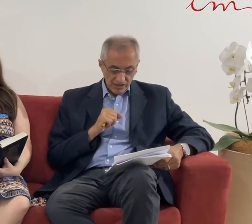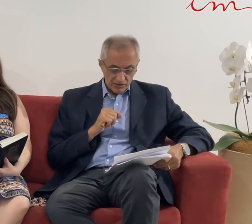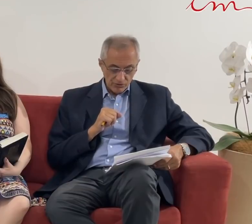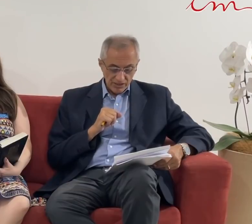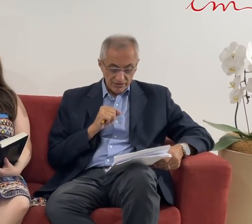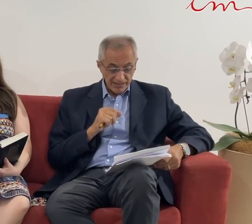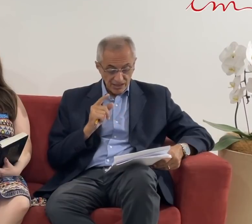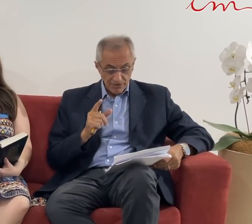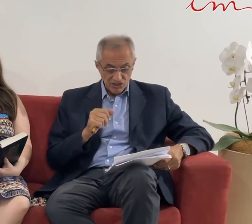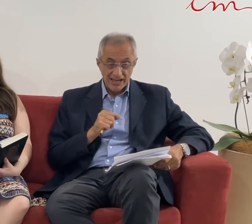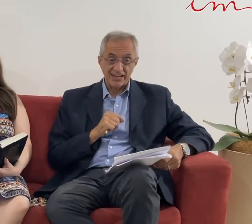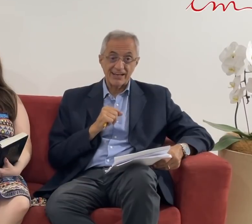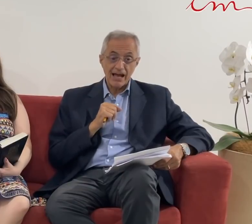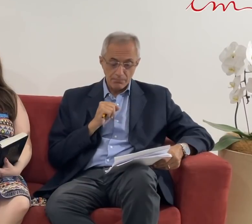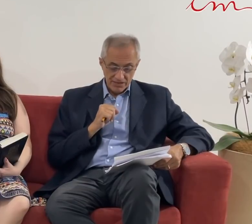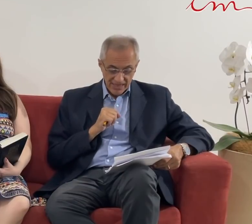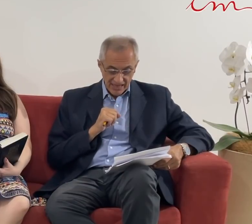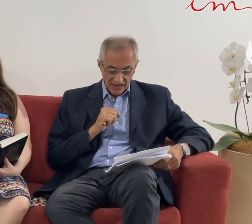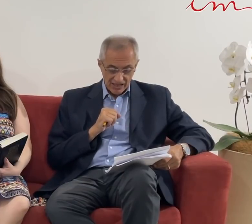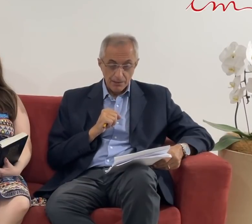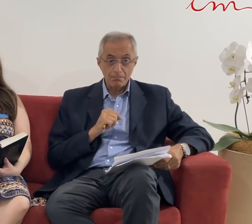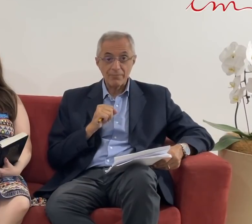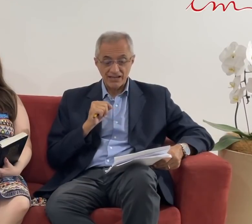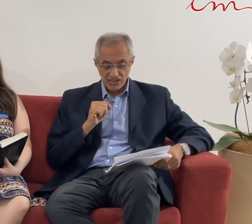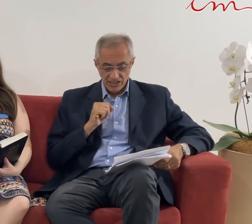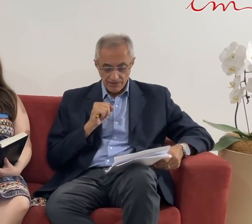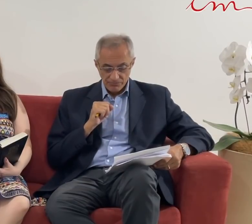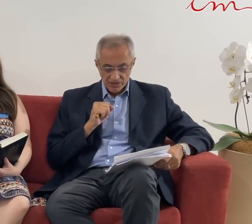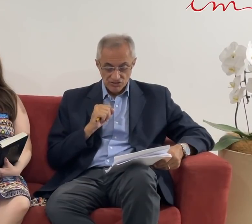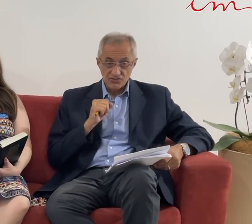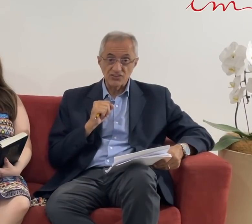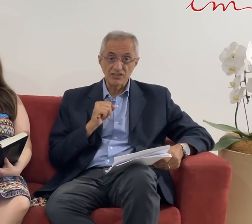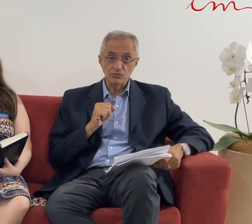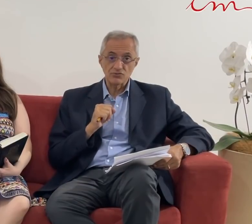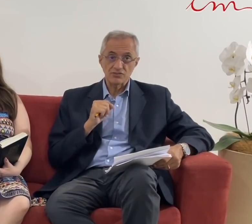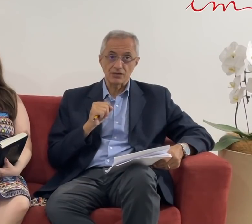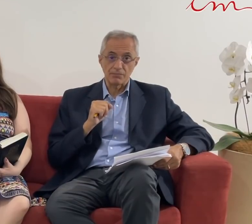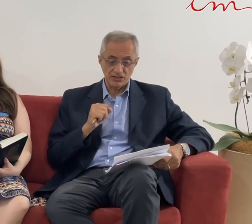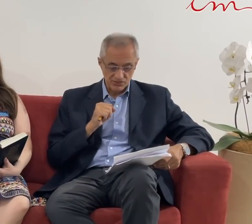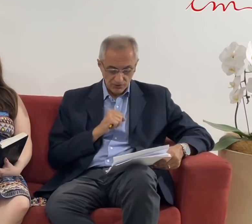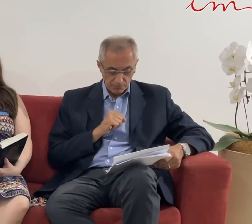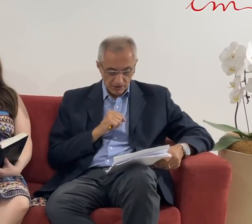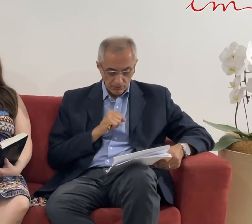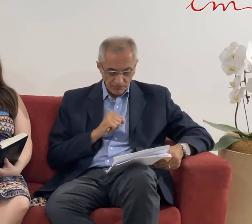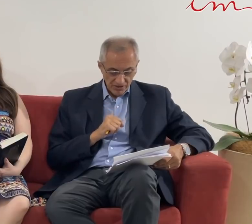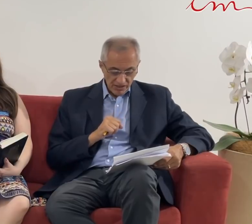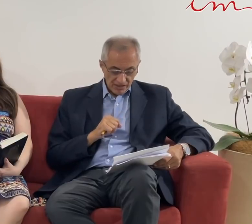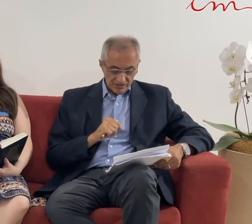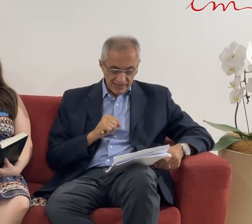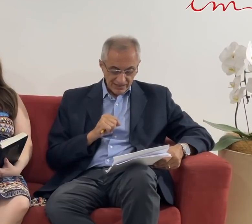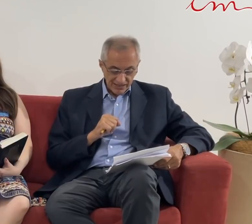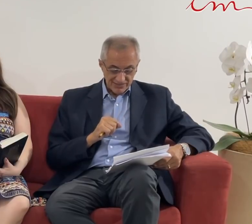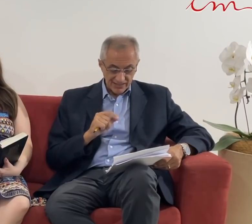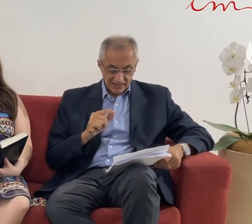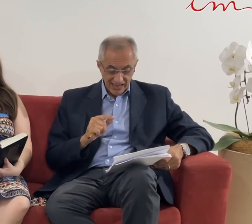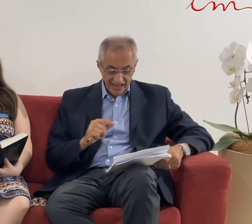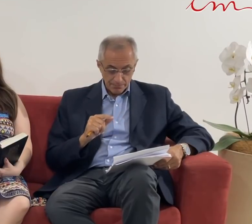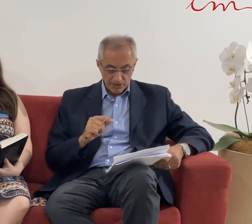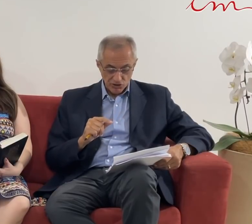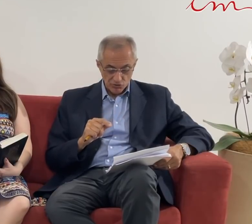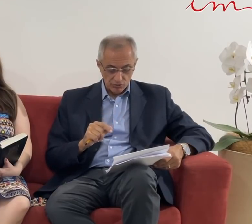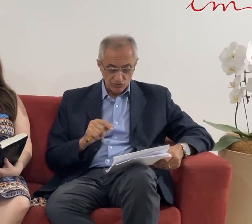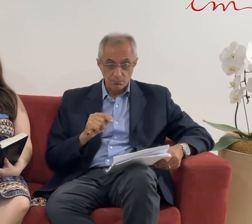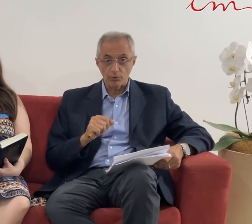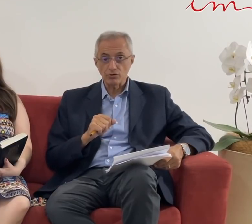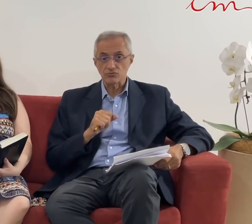Paulo, da intermediária Gabriela Maria de Santos, também de São Paulo, da criança